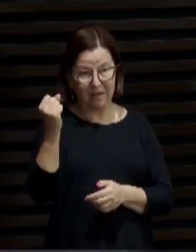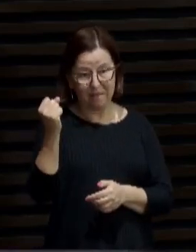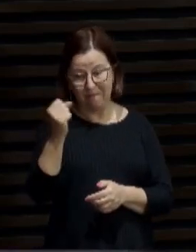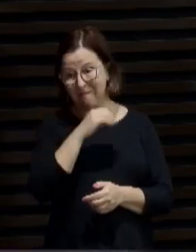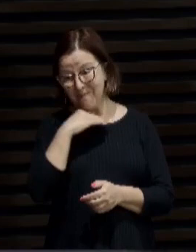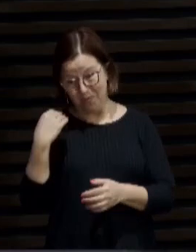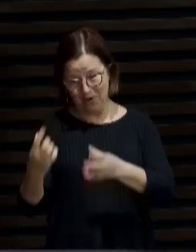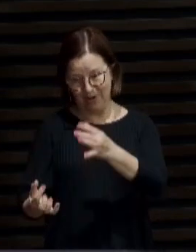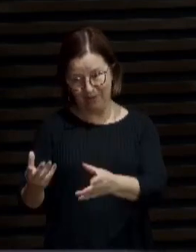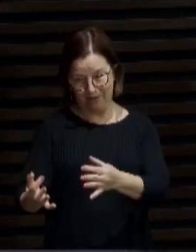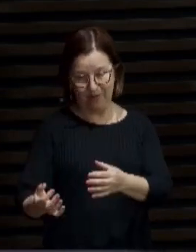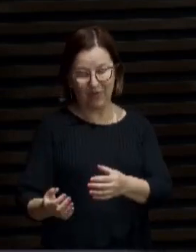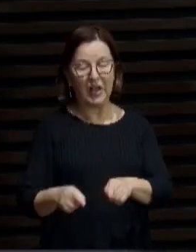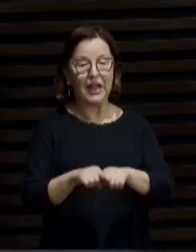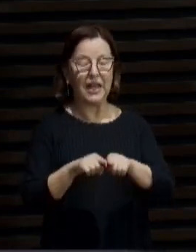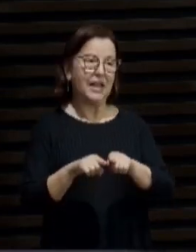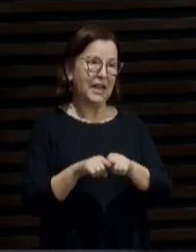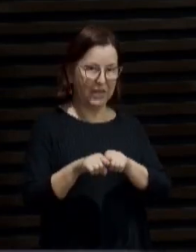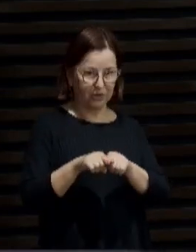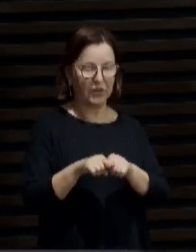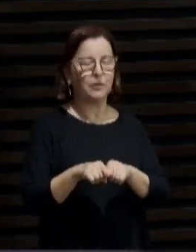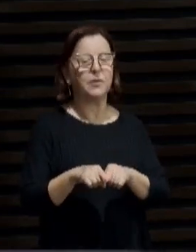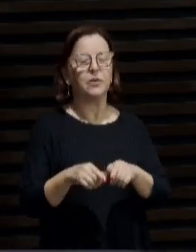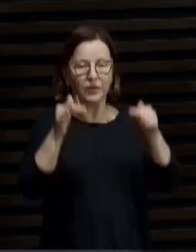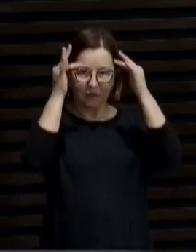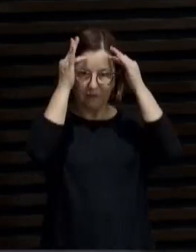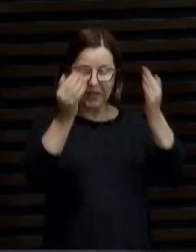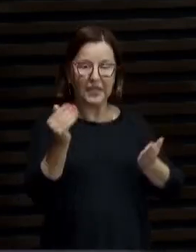fiéis até a morte. Lembram disso?